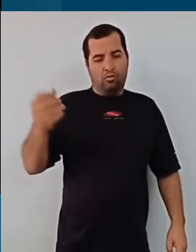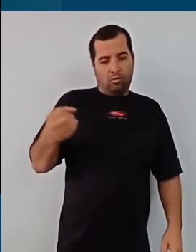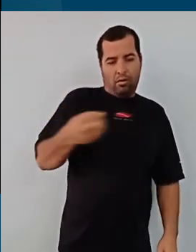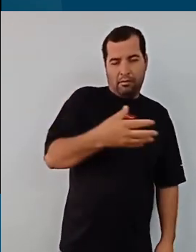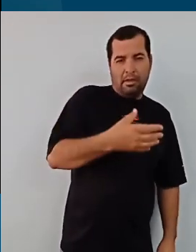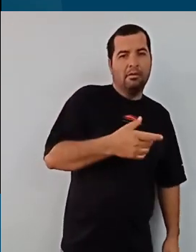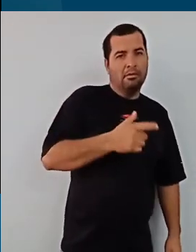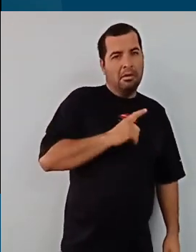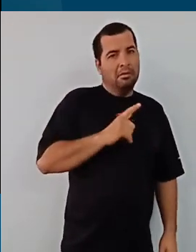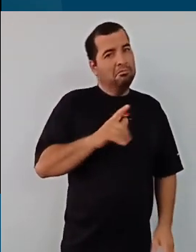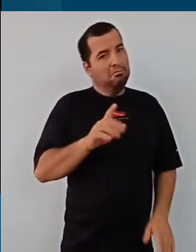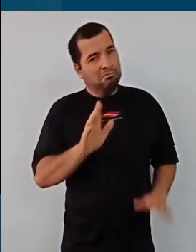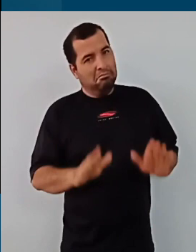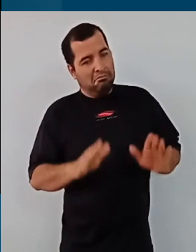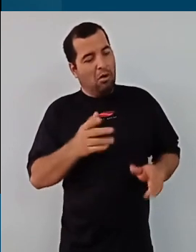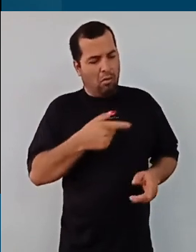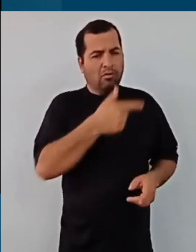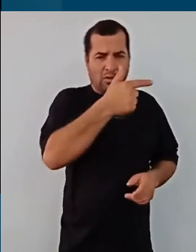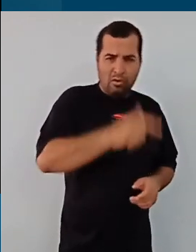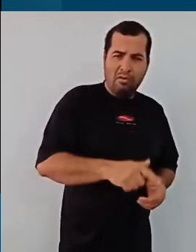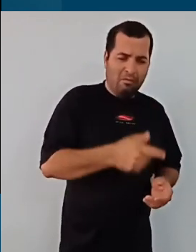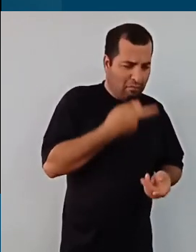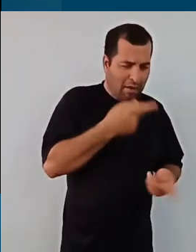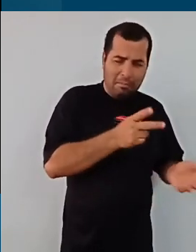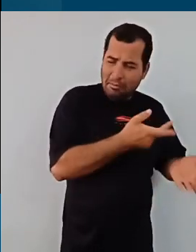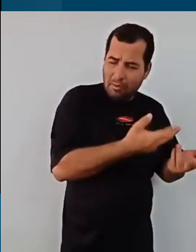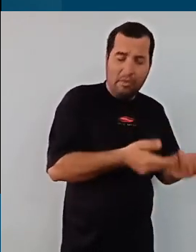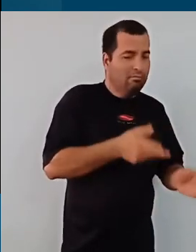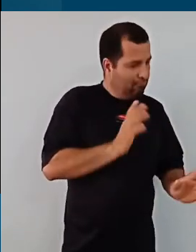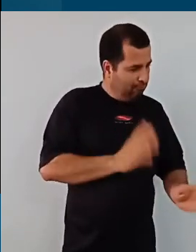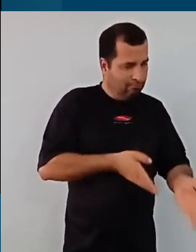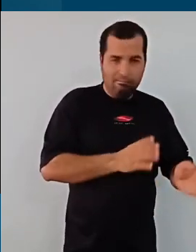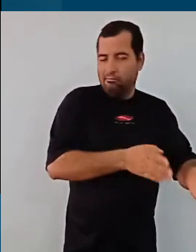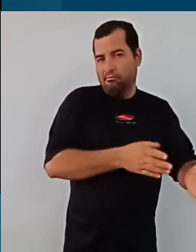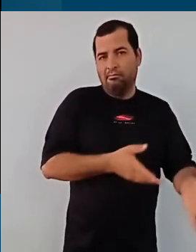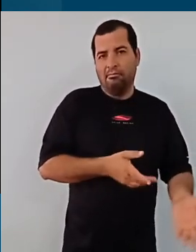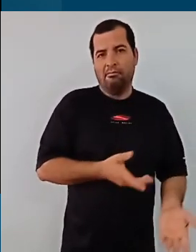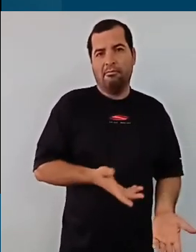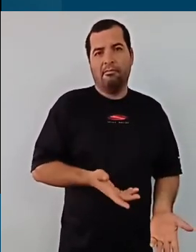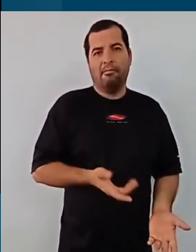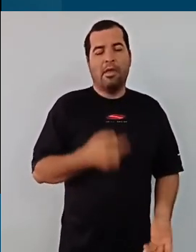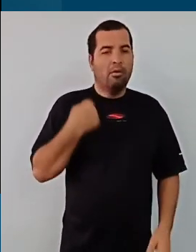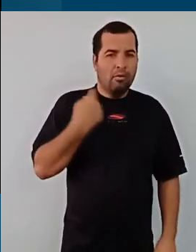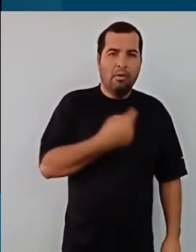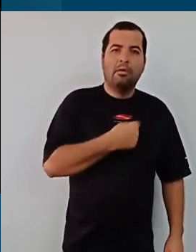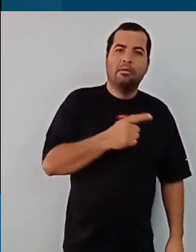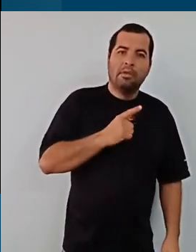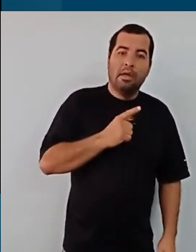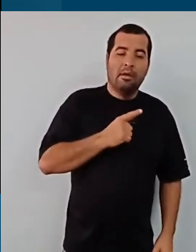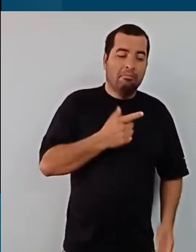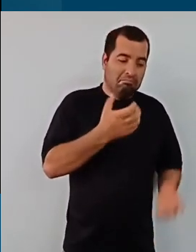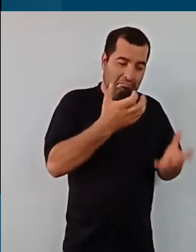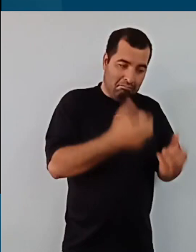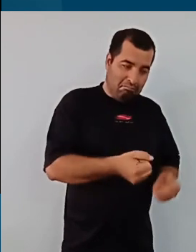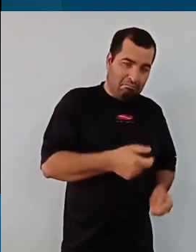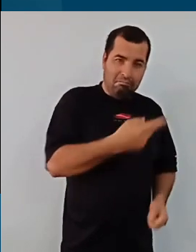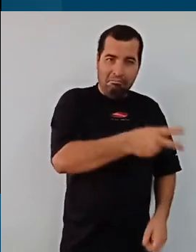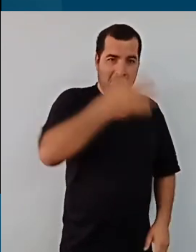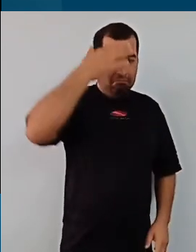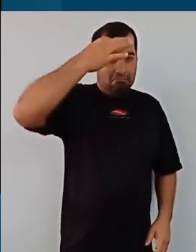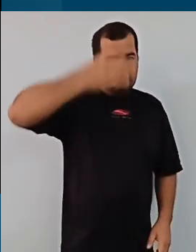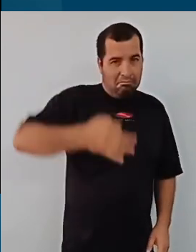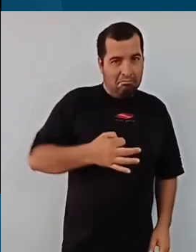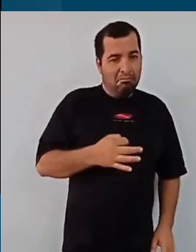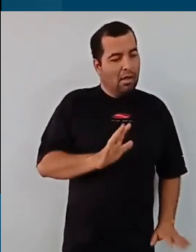momento, e vou dizendo a cada ano para o professor do ano seguinte, se a seriação for a decisão,